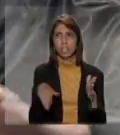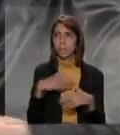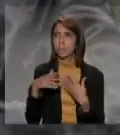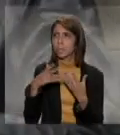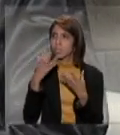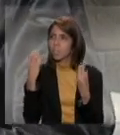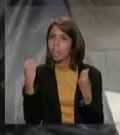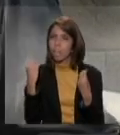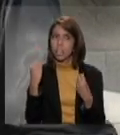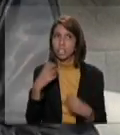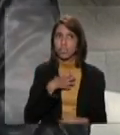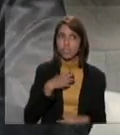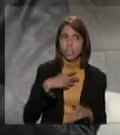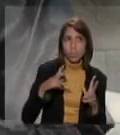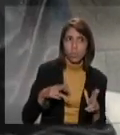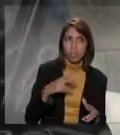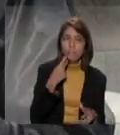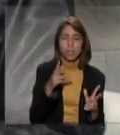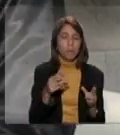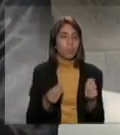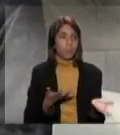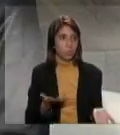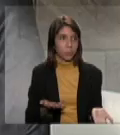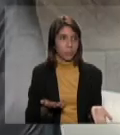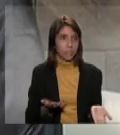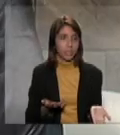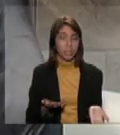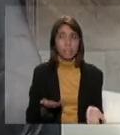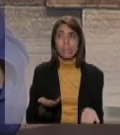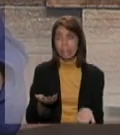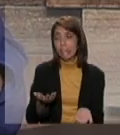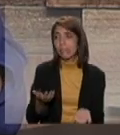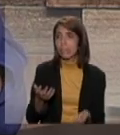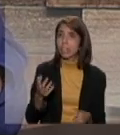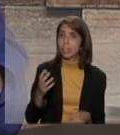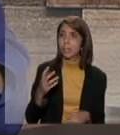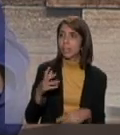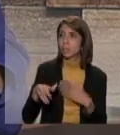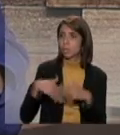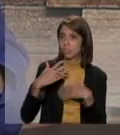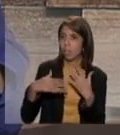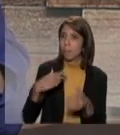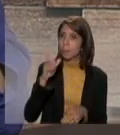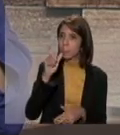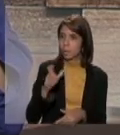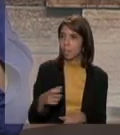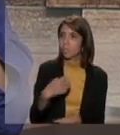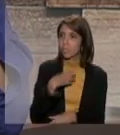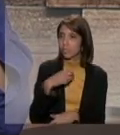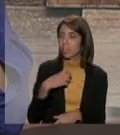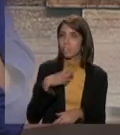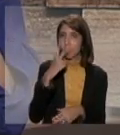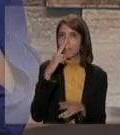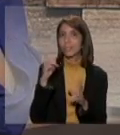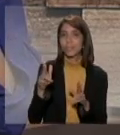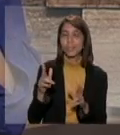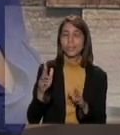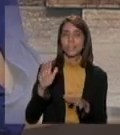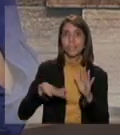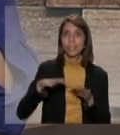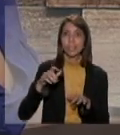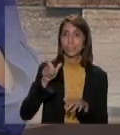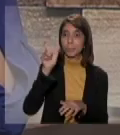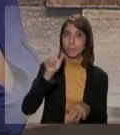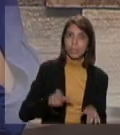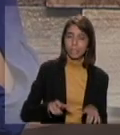você vem com ele, você fica com o jeito, você fala igual, como é que é para você? Você fica envolvida, assim, um tempo com o personagem, até depois, eu